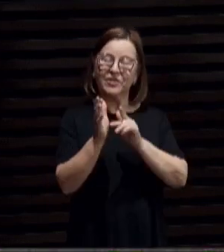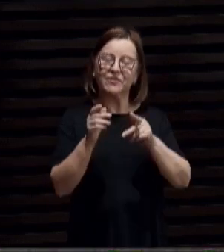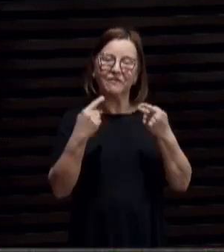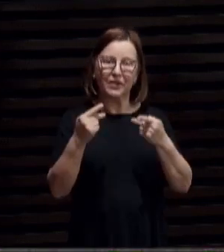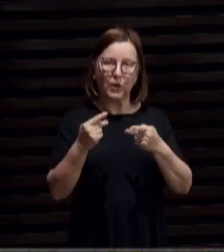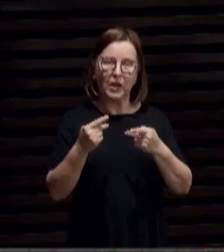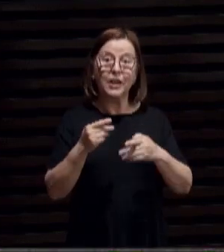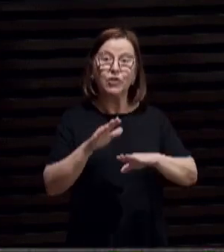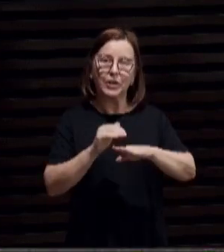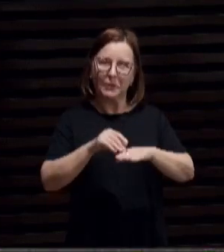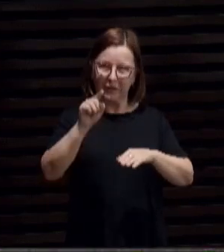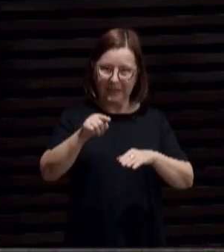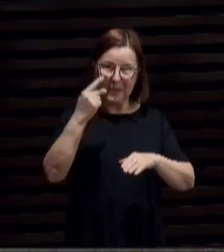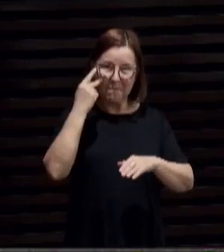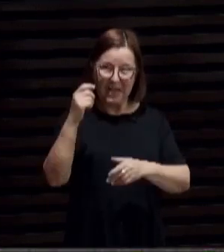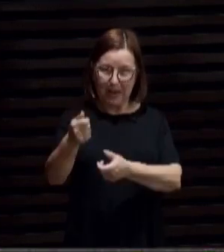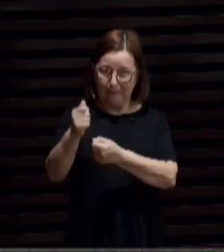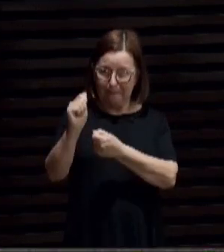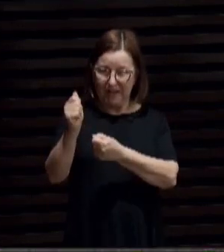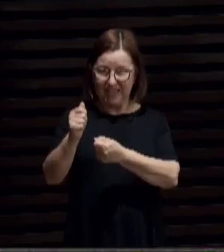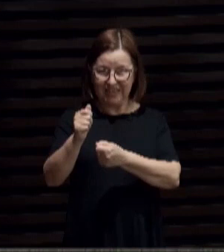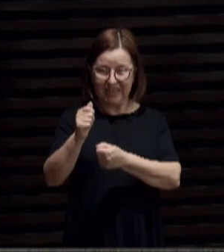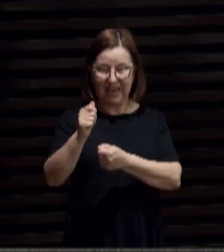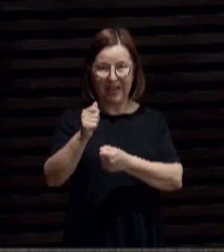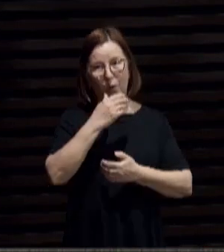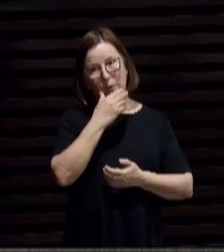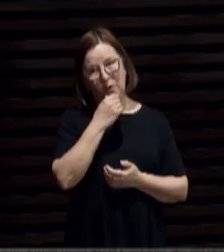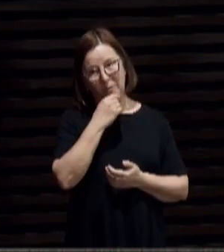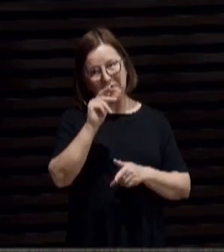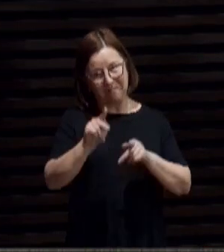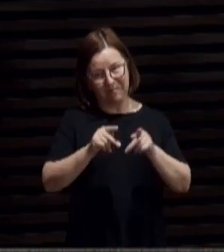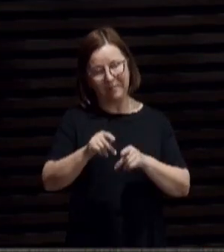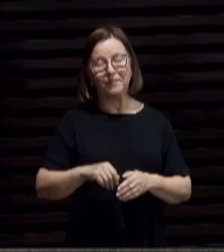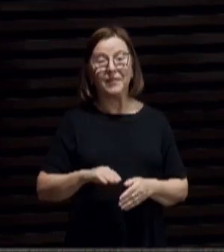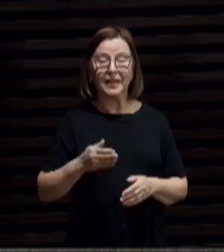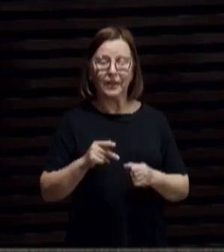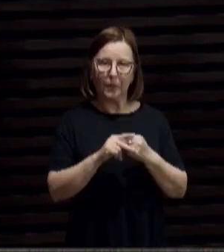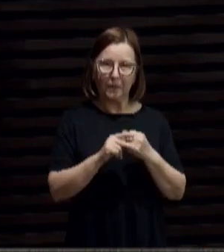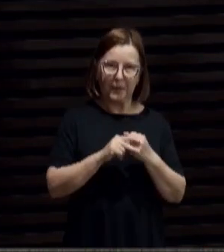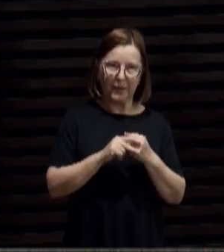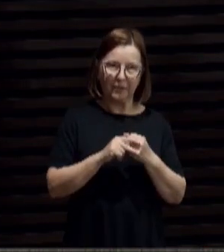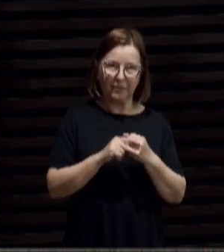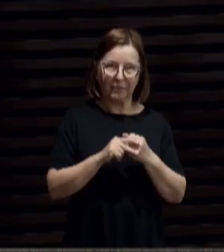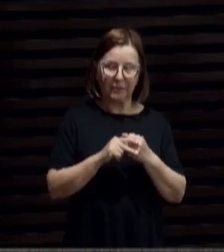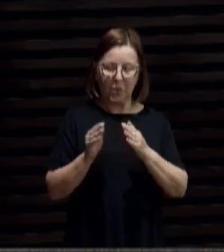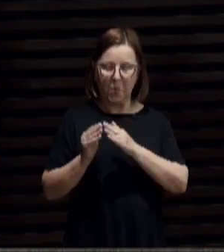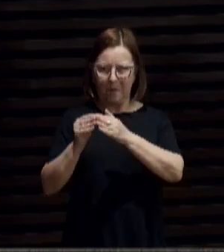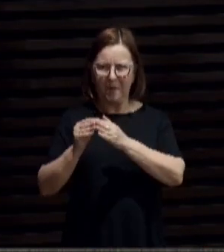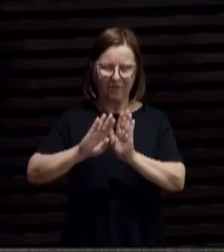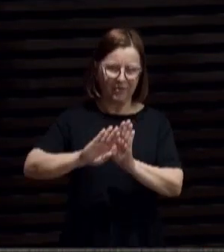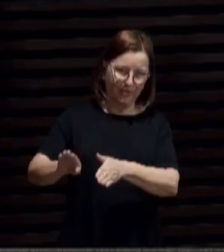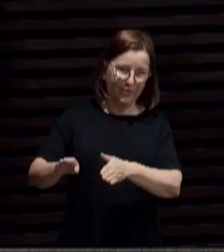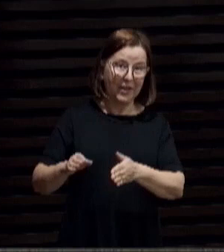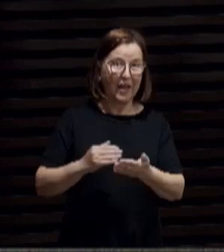de homens. E então Pedro deixou tudo, deixou o seu barco e começou a seguir a Jesus. E